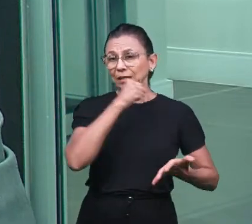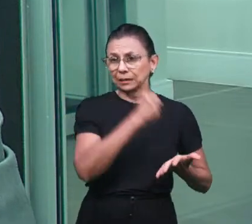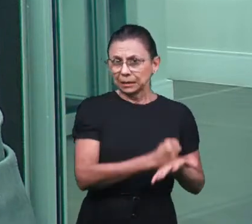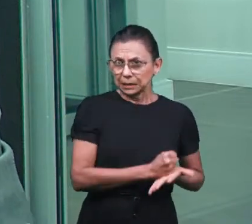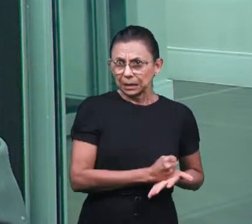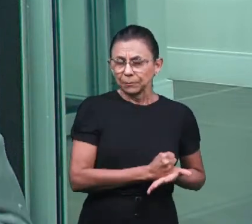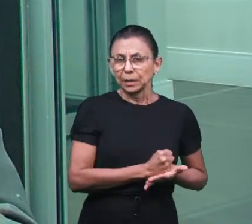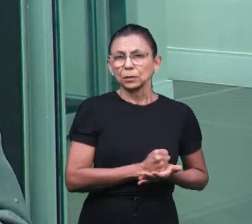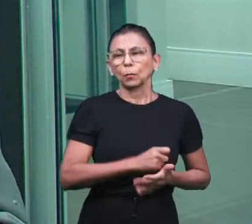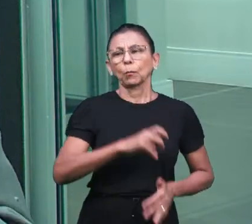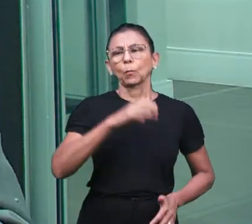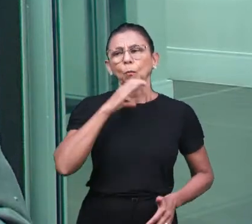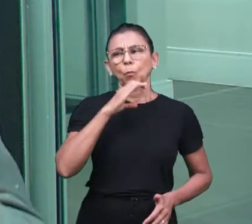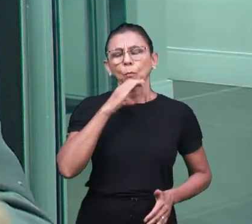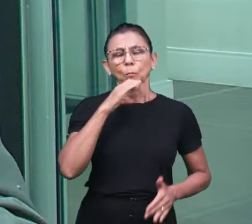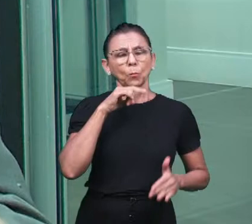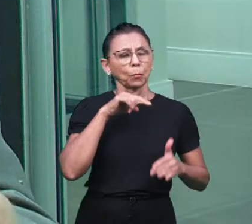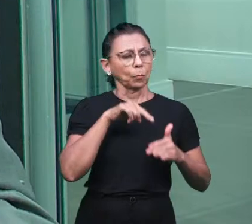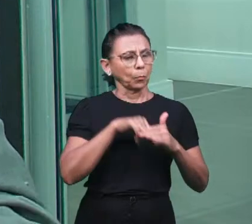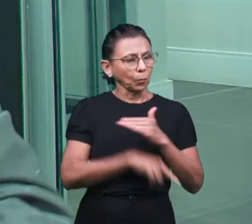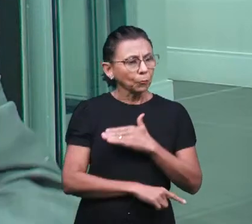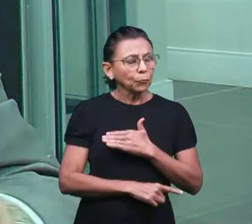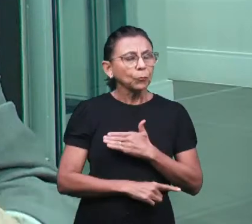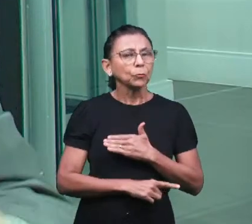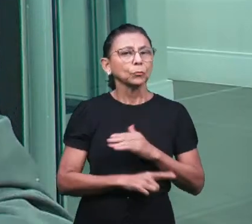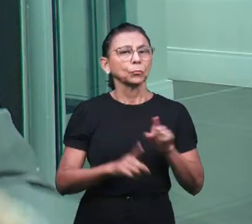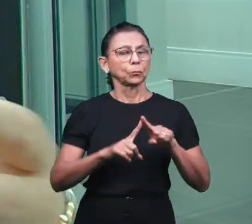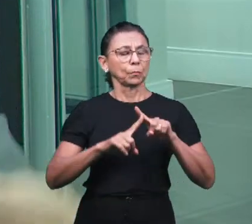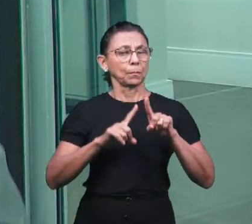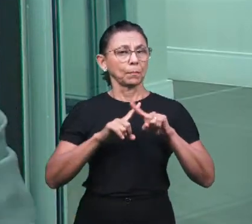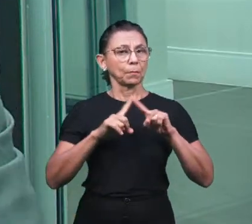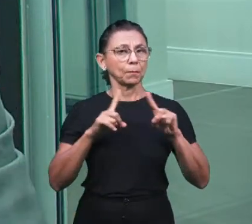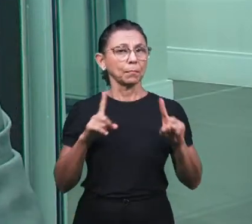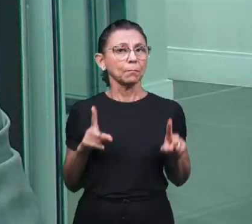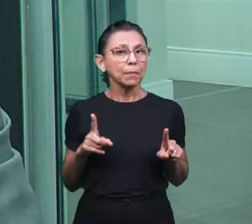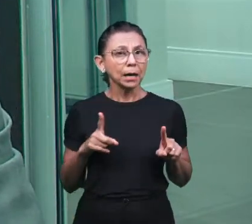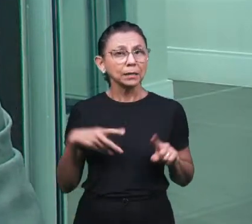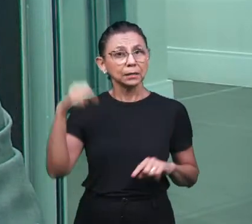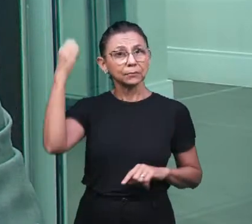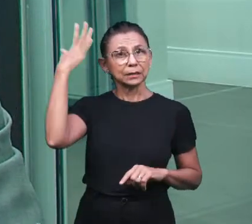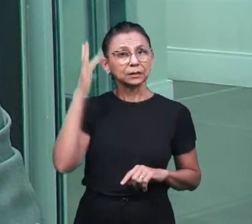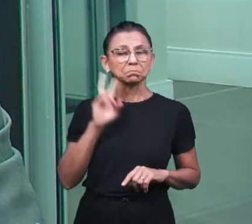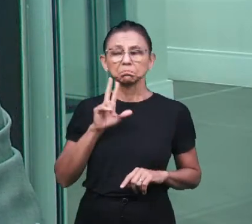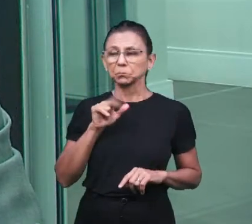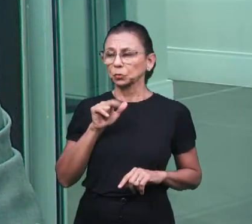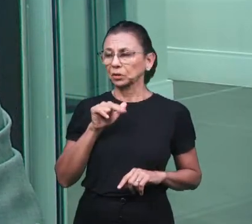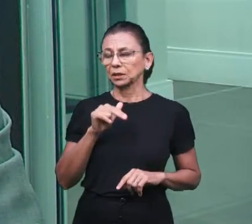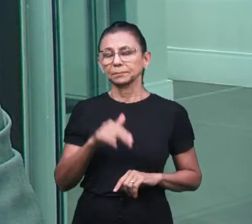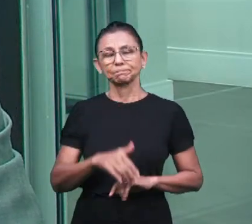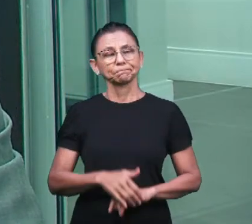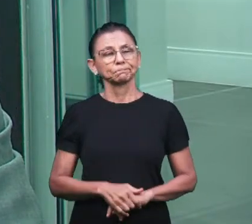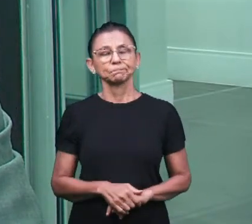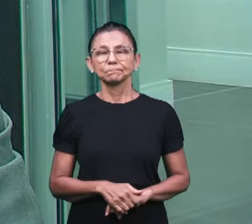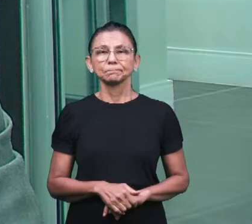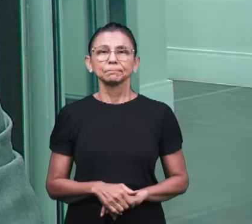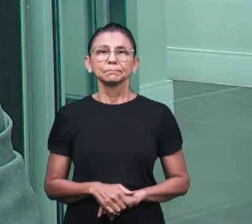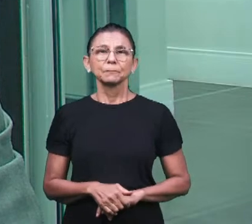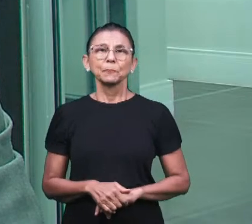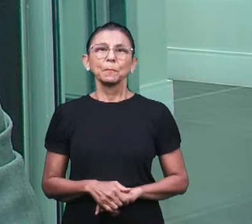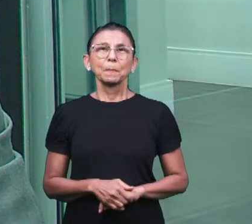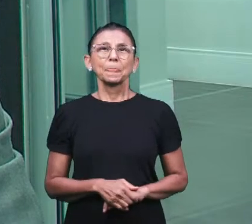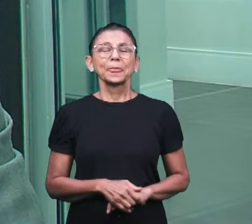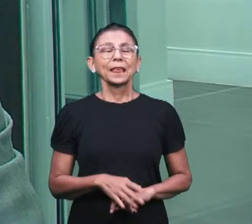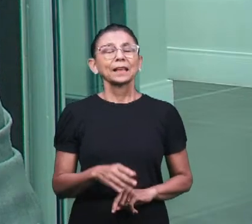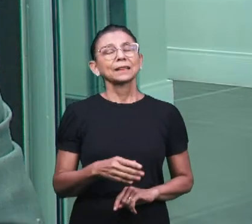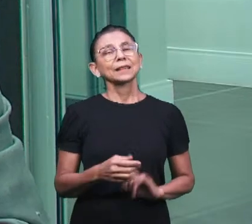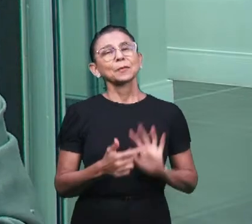amplo, mas eu nunca tinha entrado, não tive a experiência da revelação. Então ele mencionou até um texto que ele diz